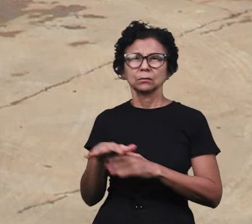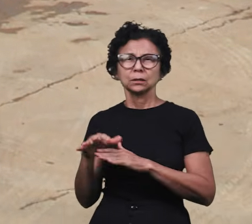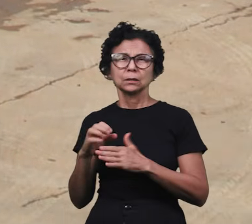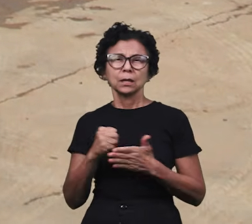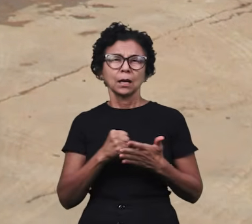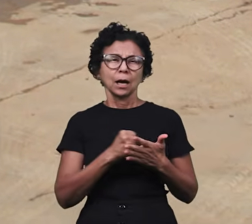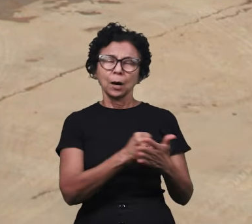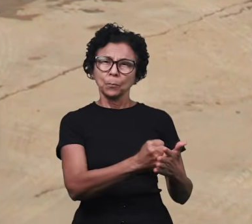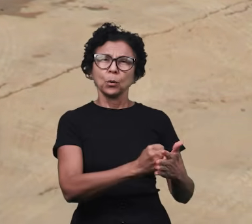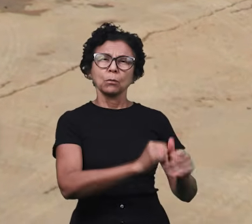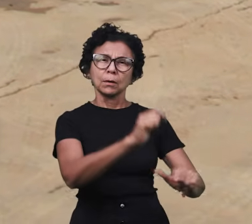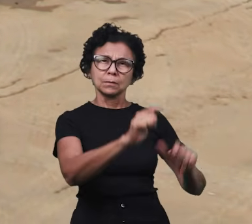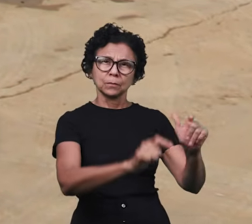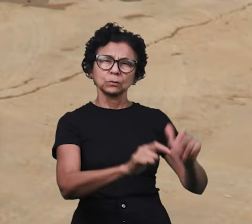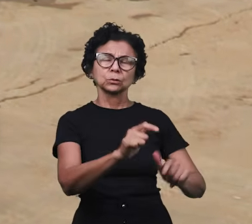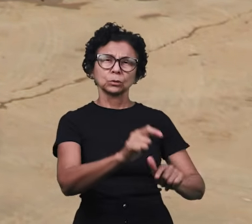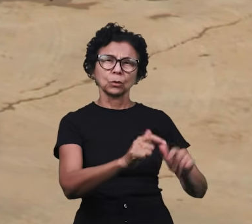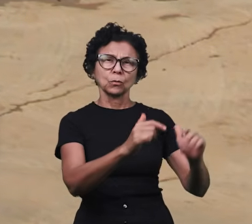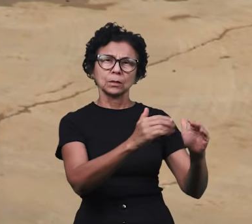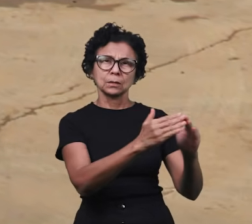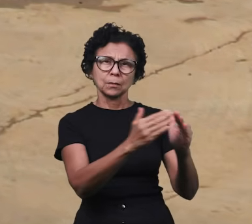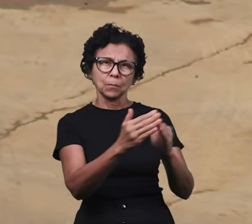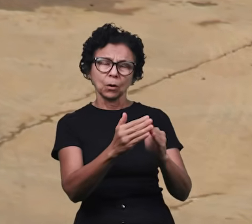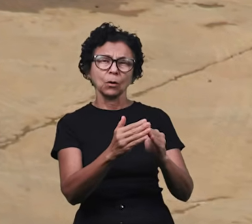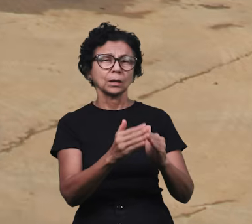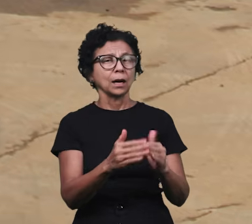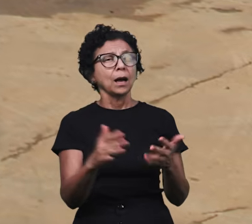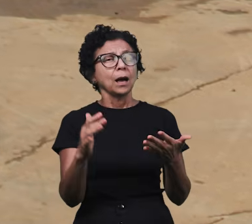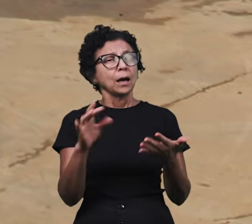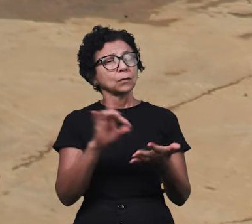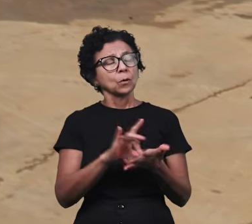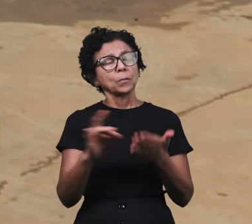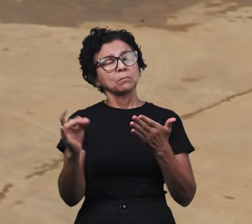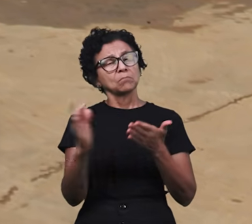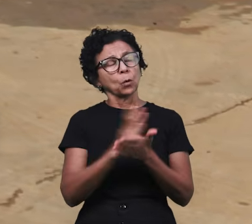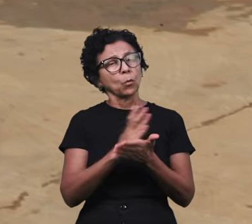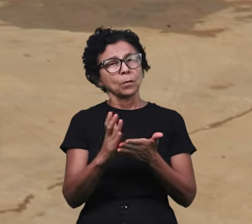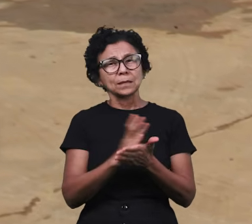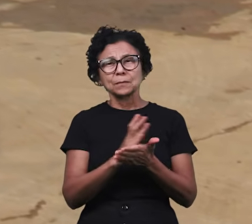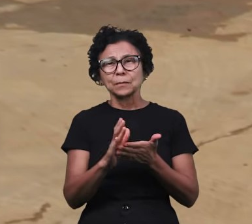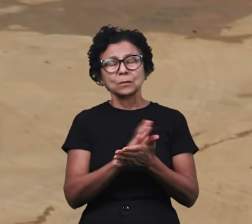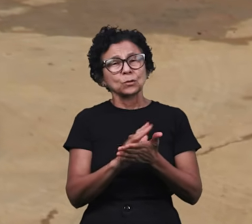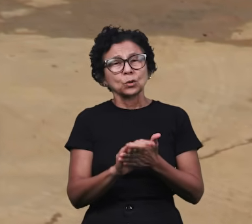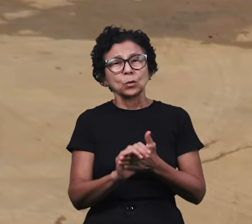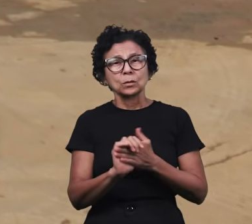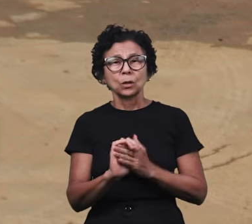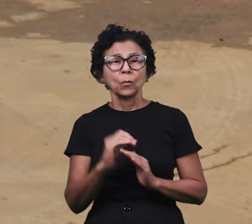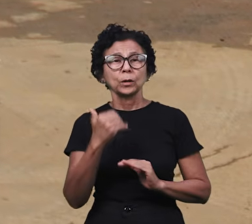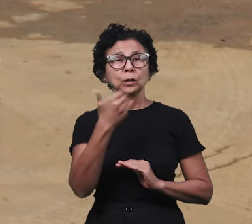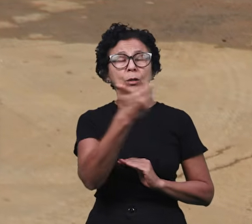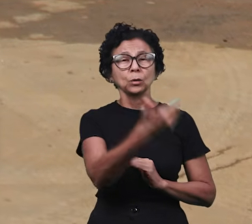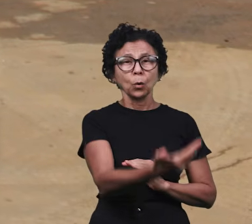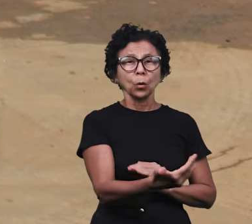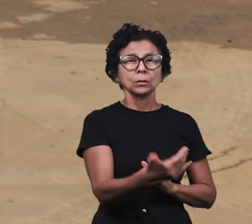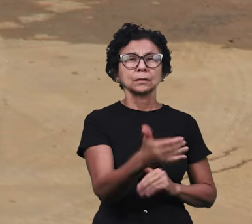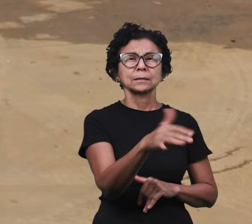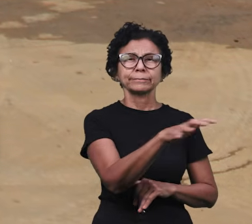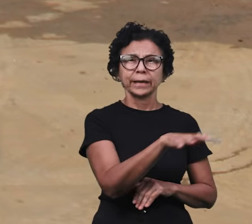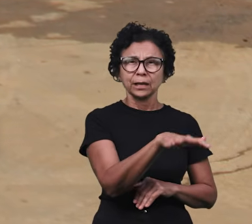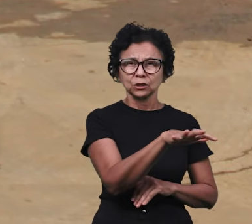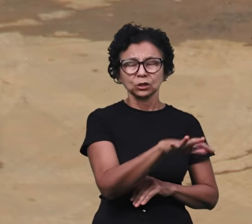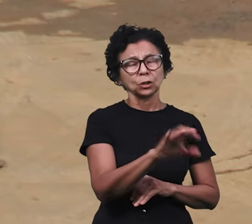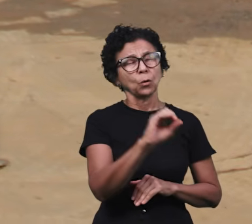dado assistência aos moradores. Atualmente, muitos moradores estão fora de sua casa, desalojados, estão em